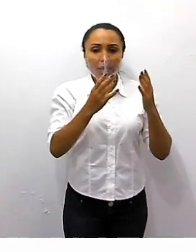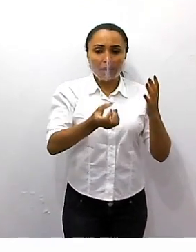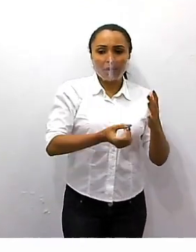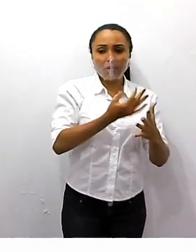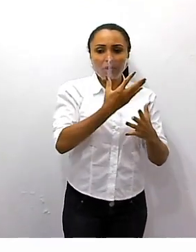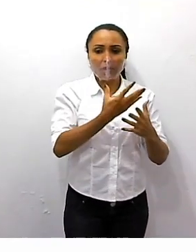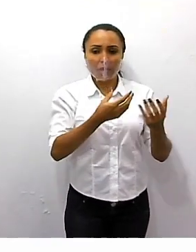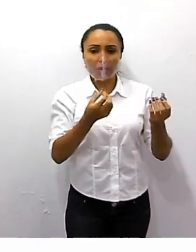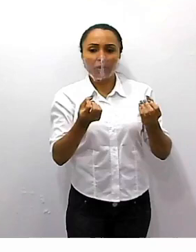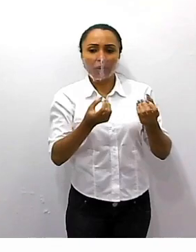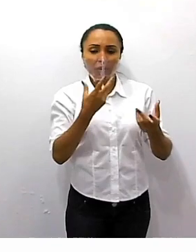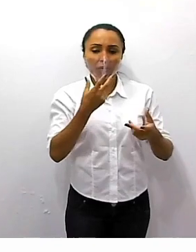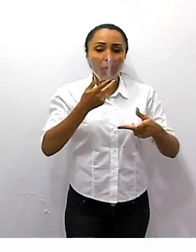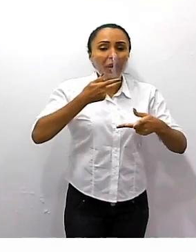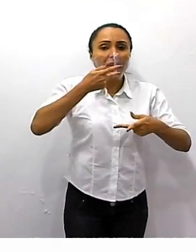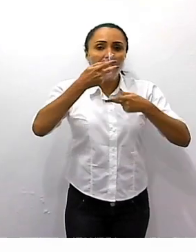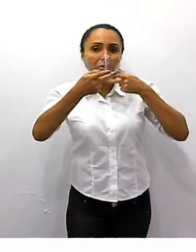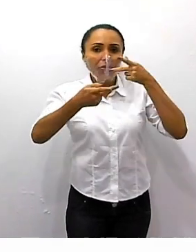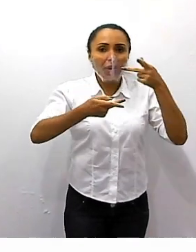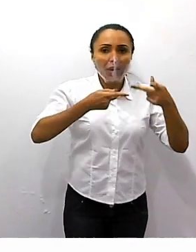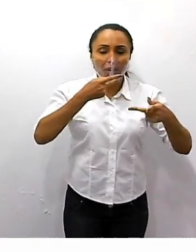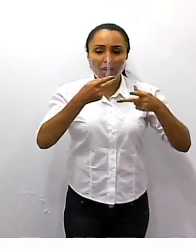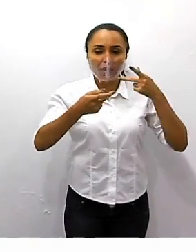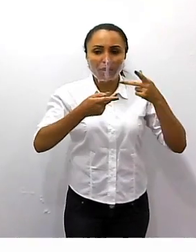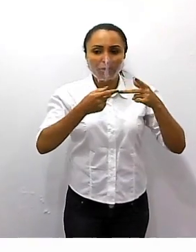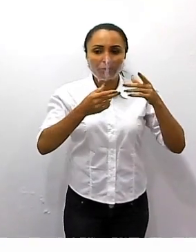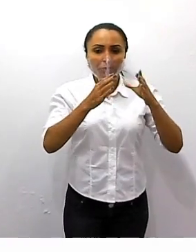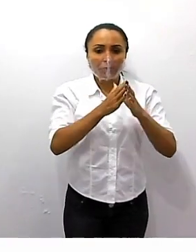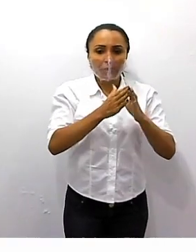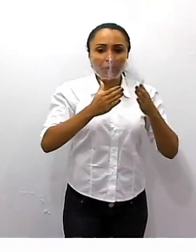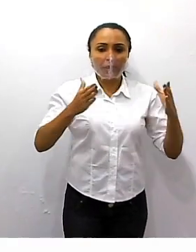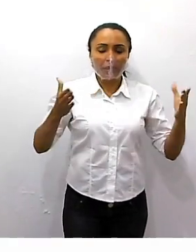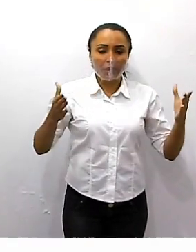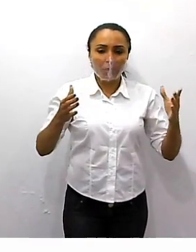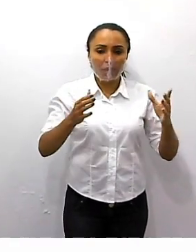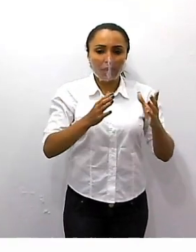novas formas de pronúncia que aumentam e